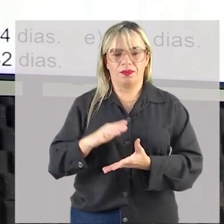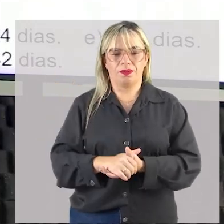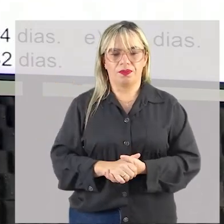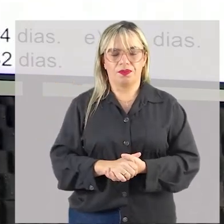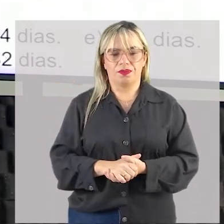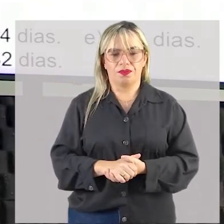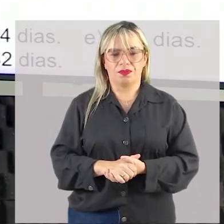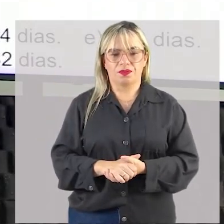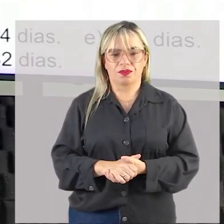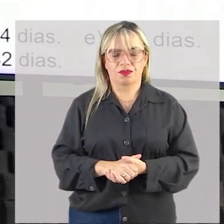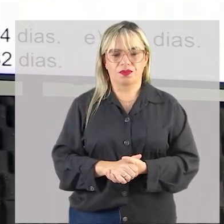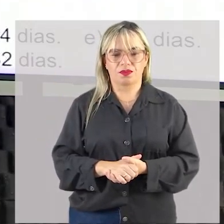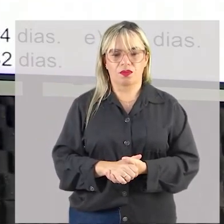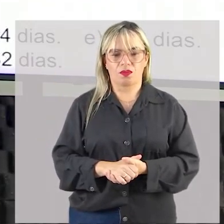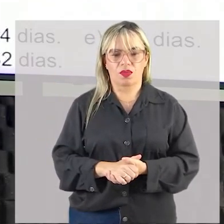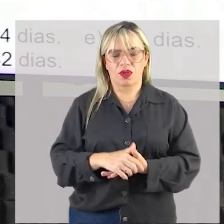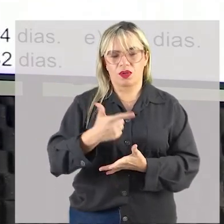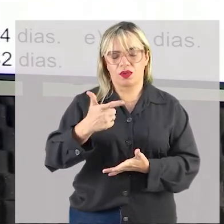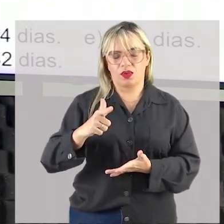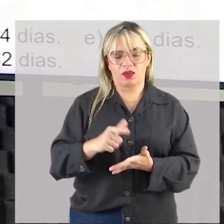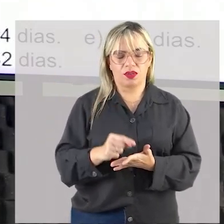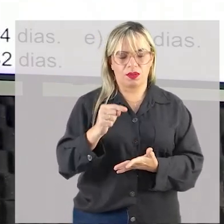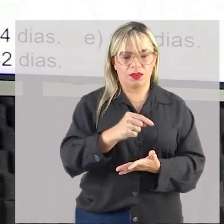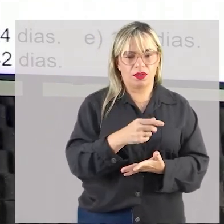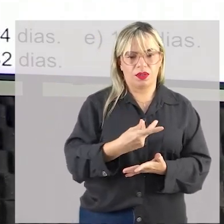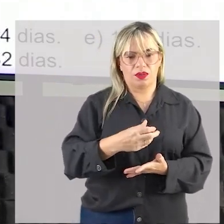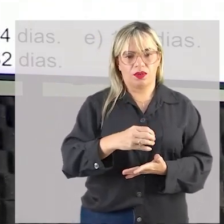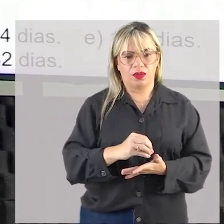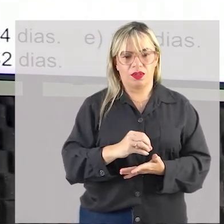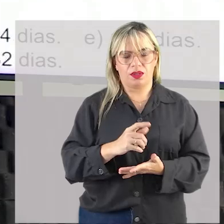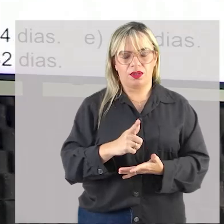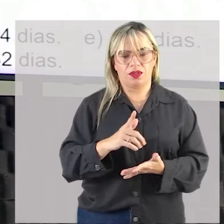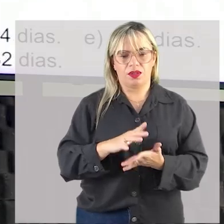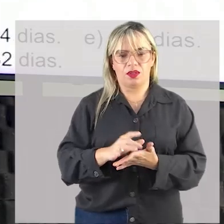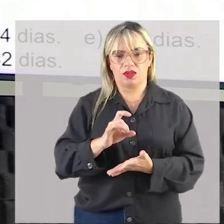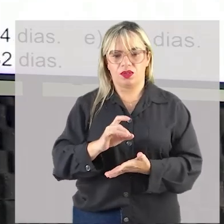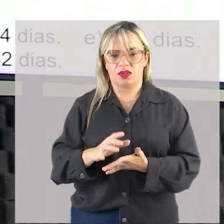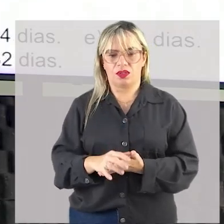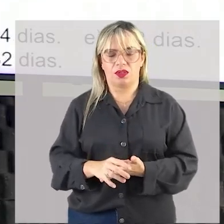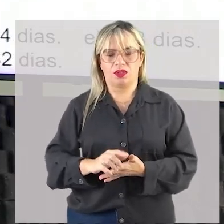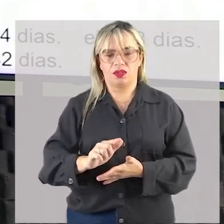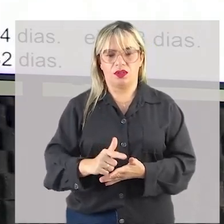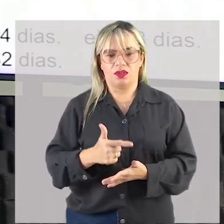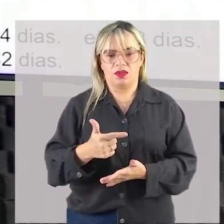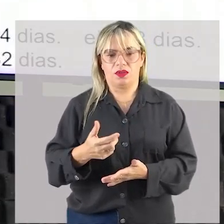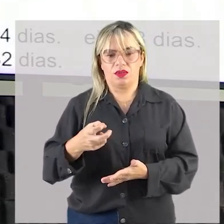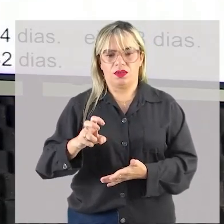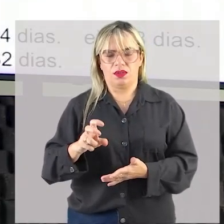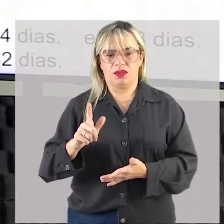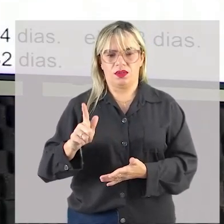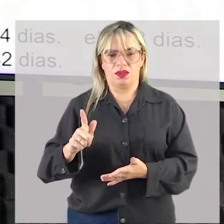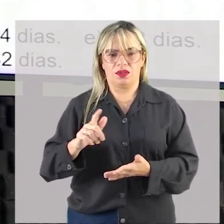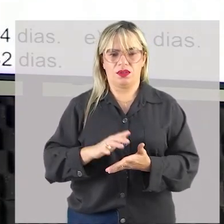Se você passar por outra meia-vida, você não tem mais 50 gramas. Você só tem 25 gramas.